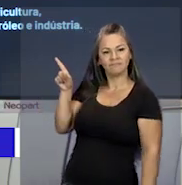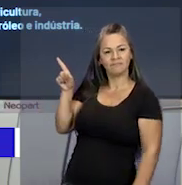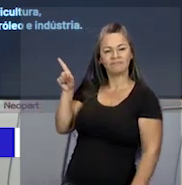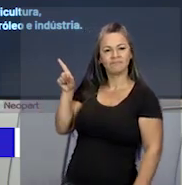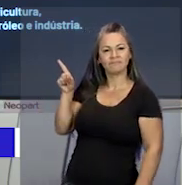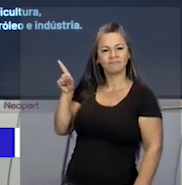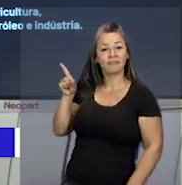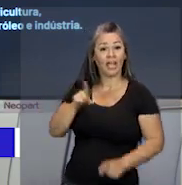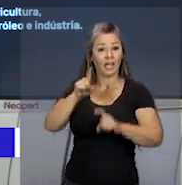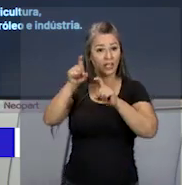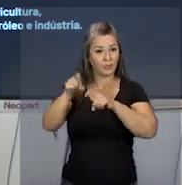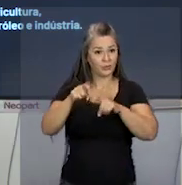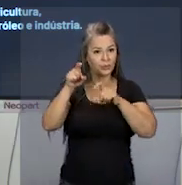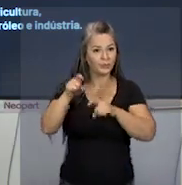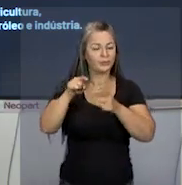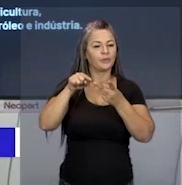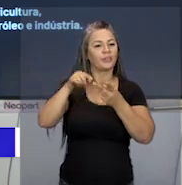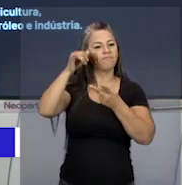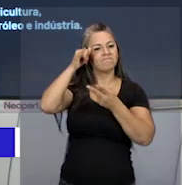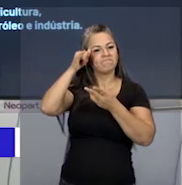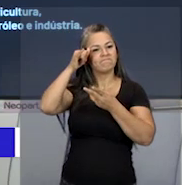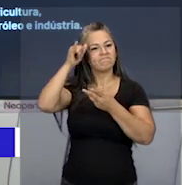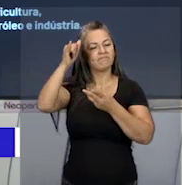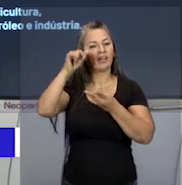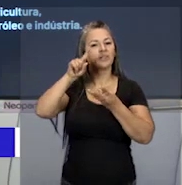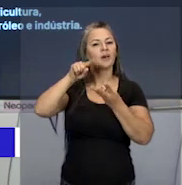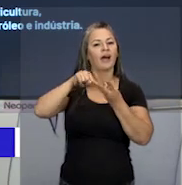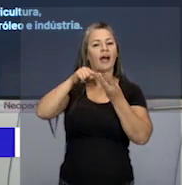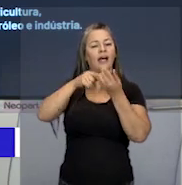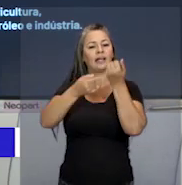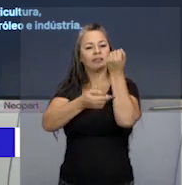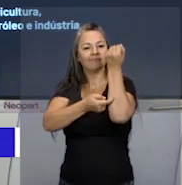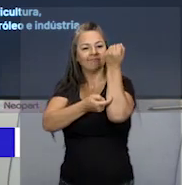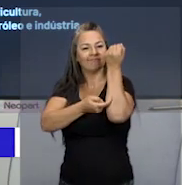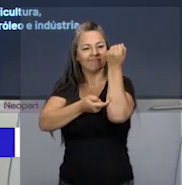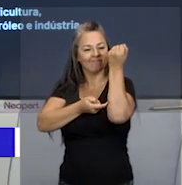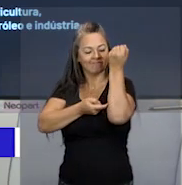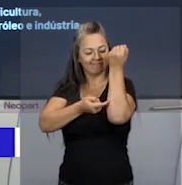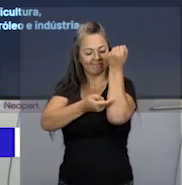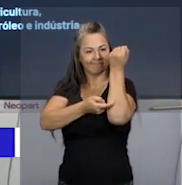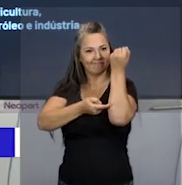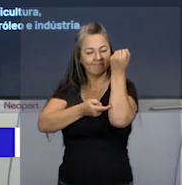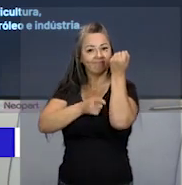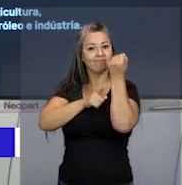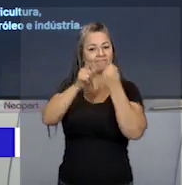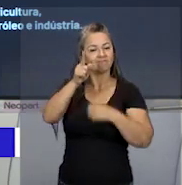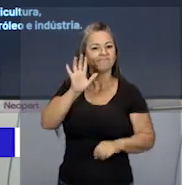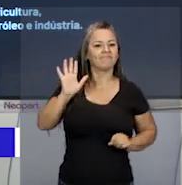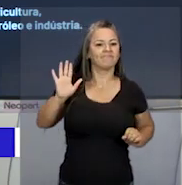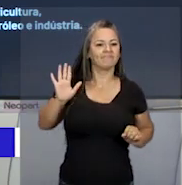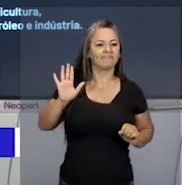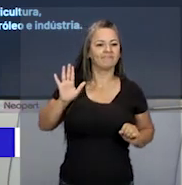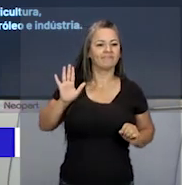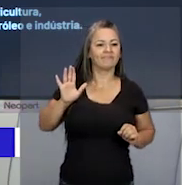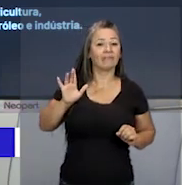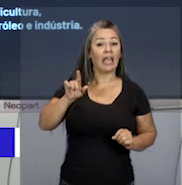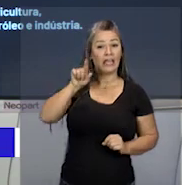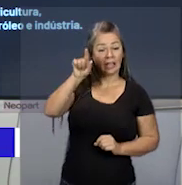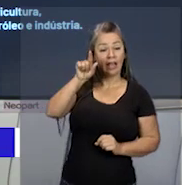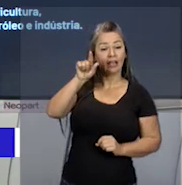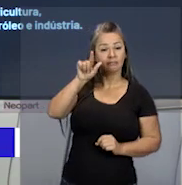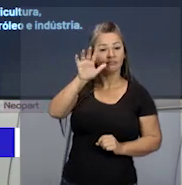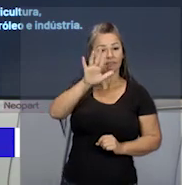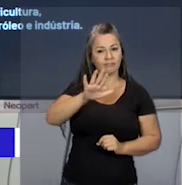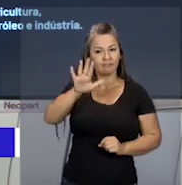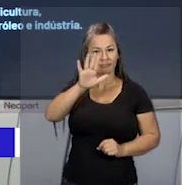para vocês, né, que aqui nessas regiões do Nordeste sempre se destaca a agricultura e pecuária. E claro, na região da Zona da